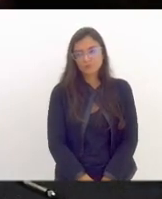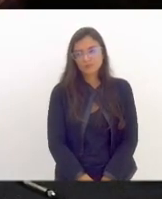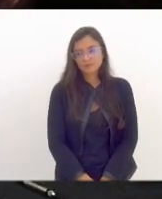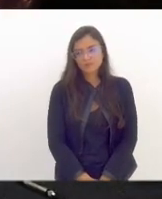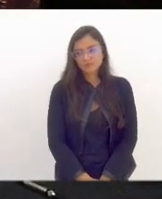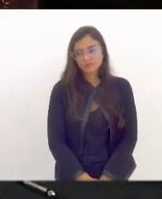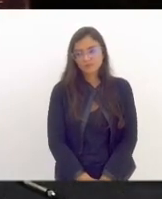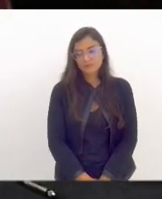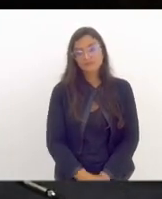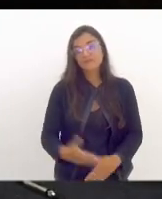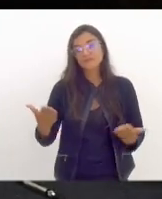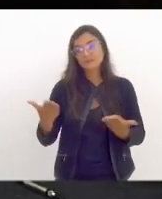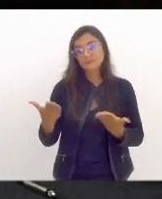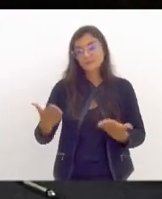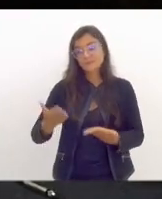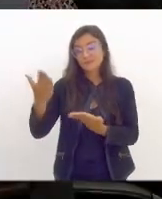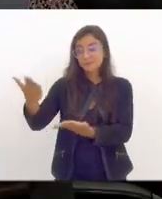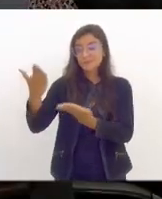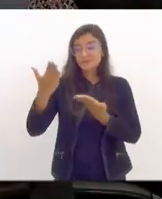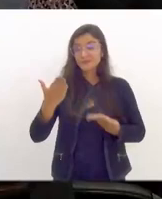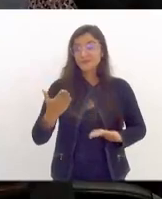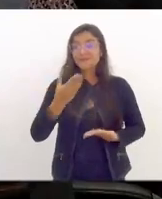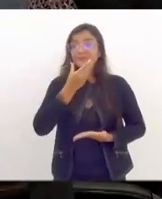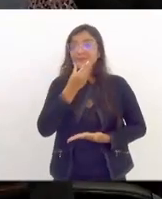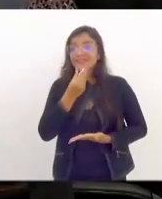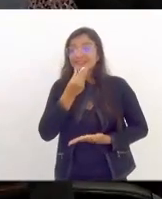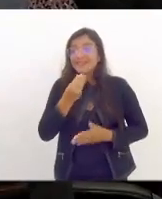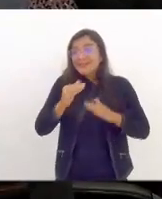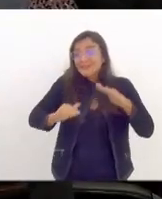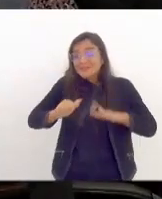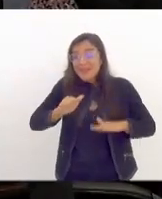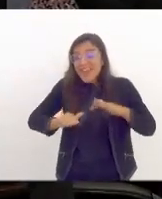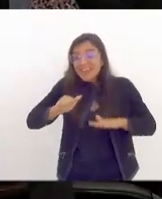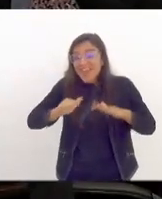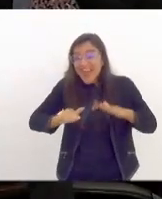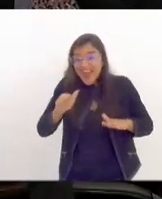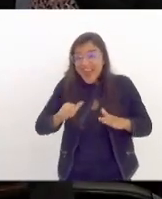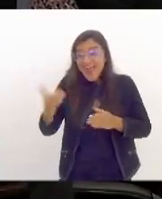muito bem queria chamar aqui os meninos do Batuque